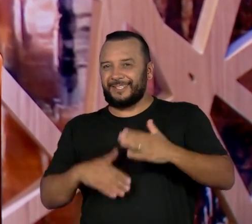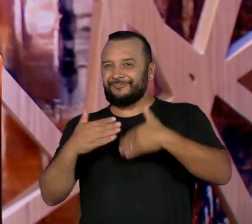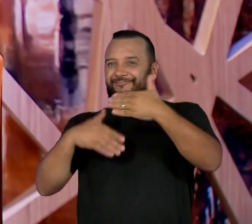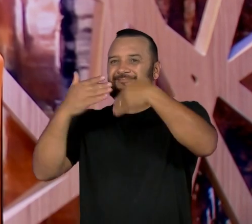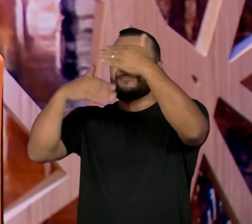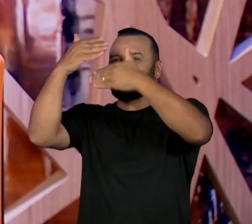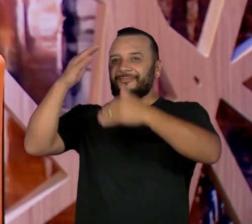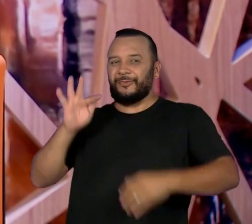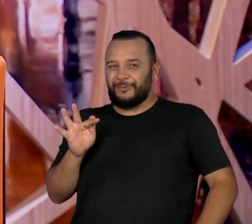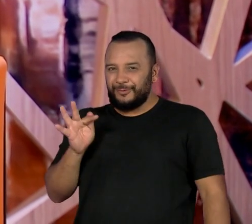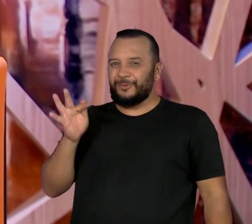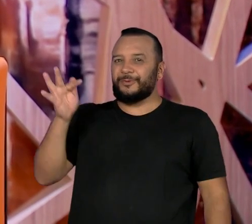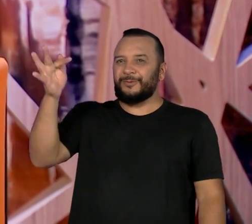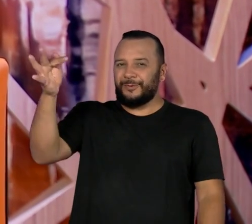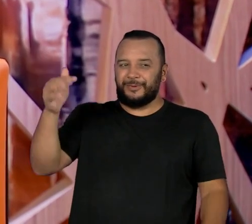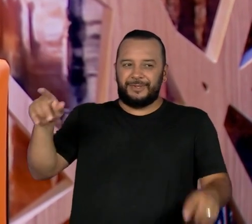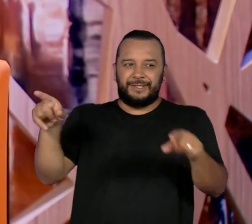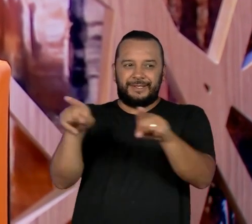para o futuro,